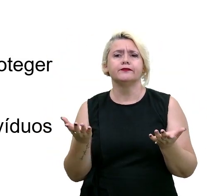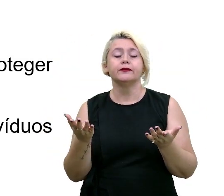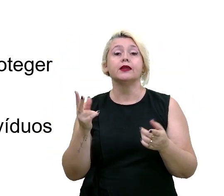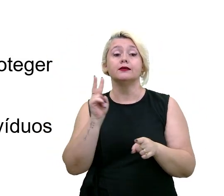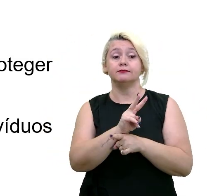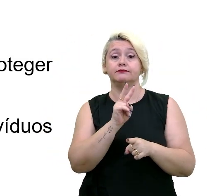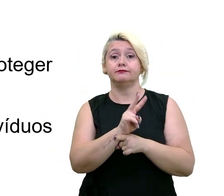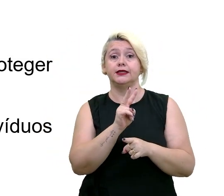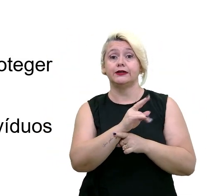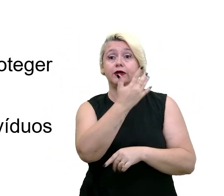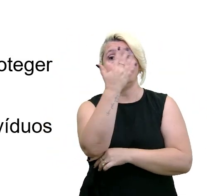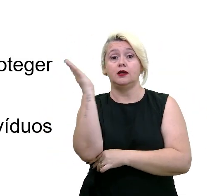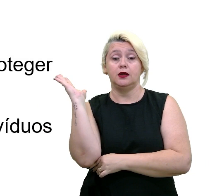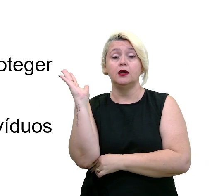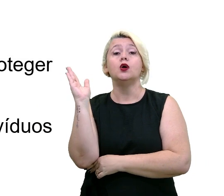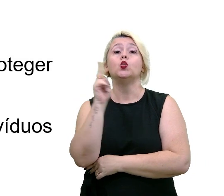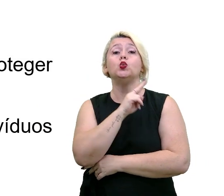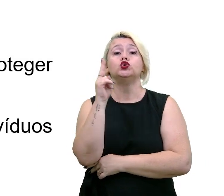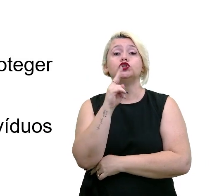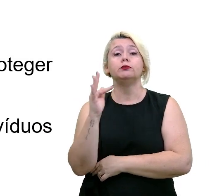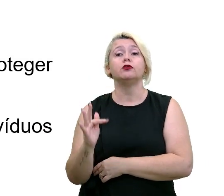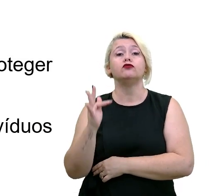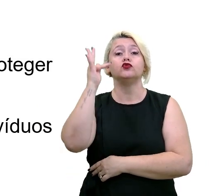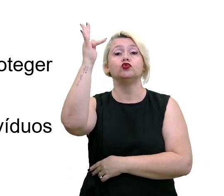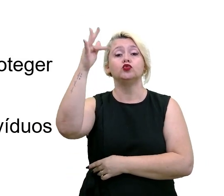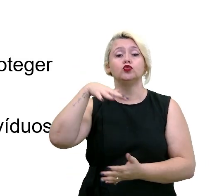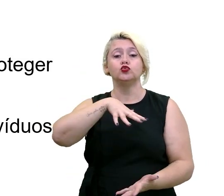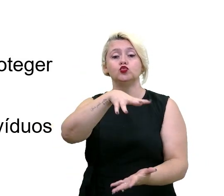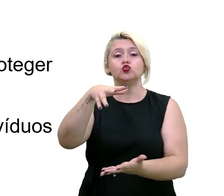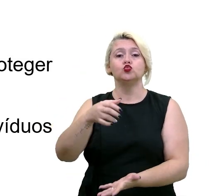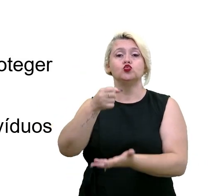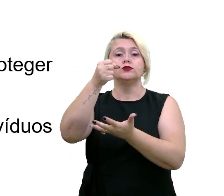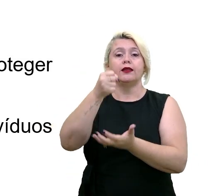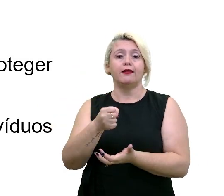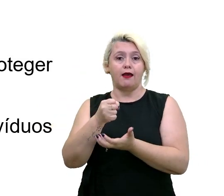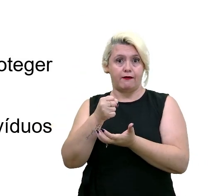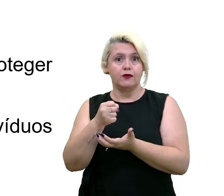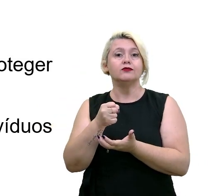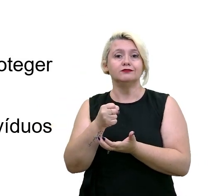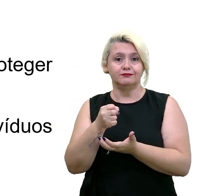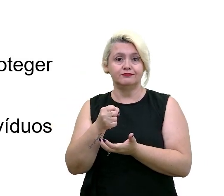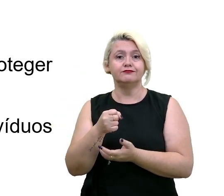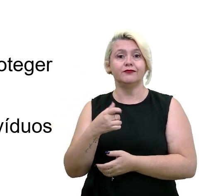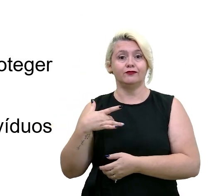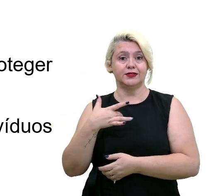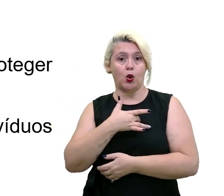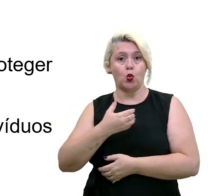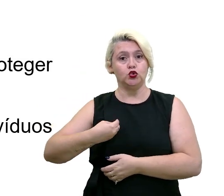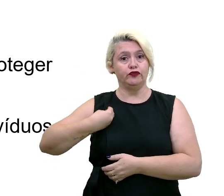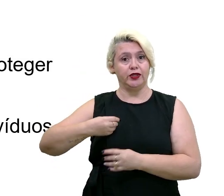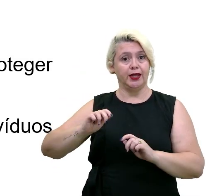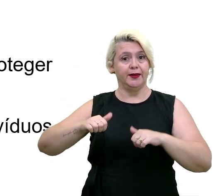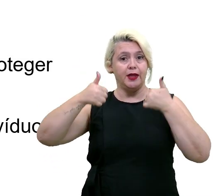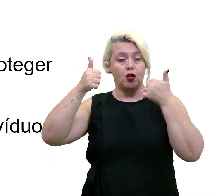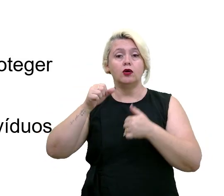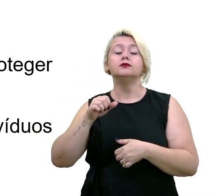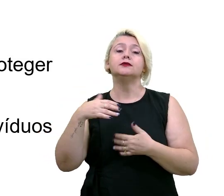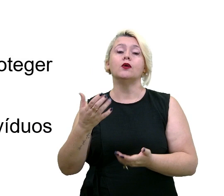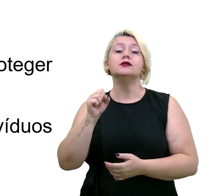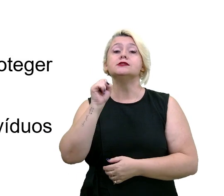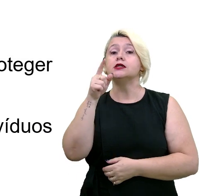preservação ambiental é urgente e vital para um futuro sustentável. Então, se nós